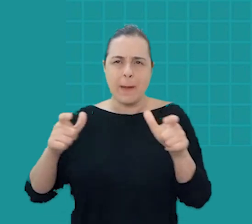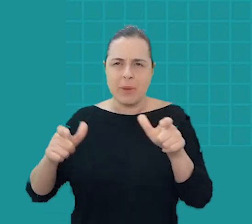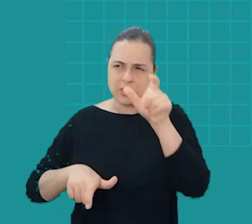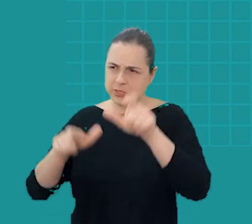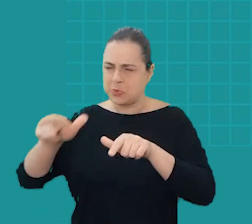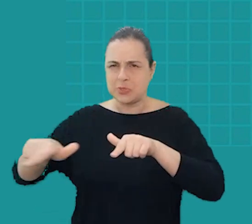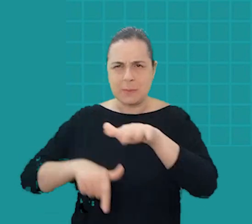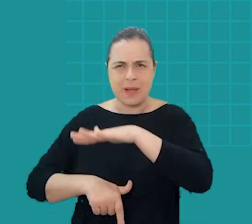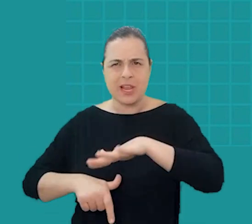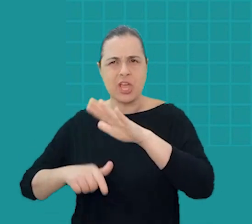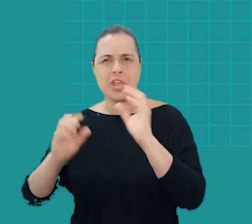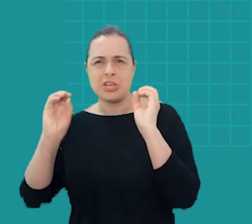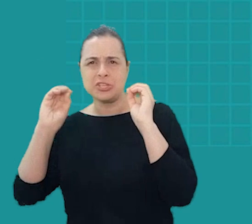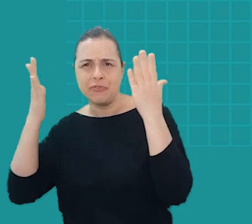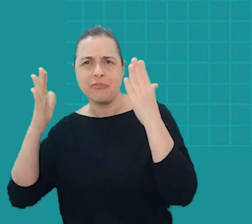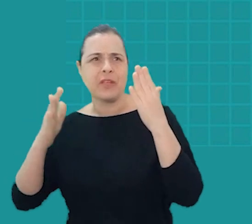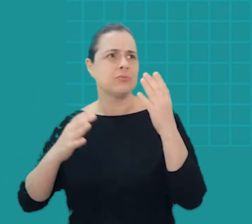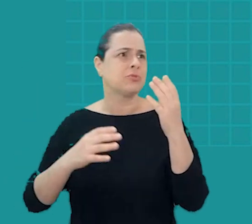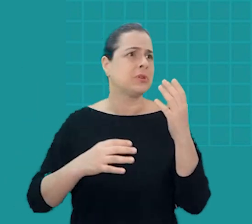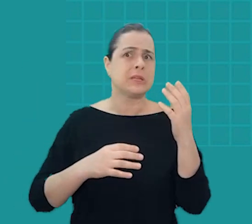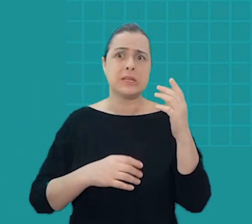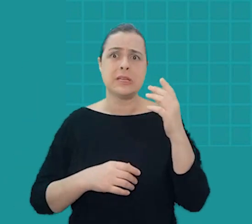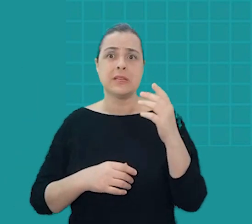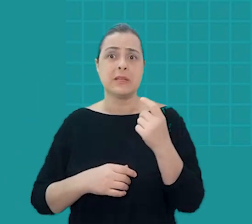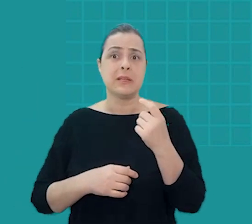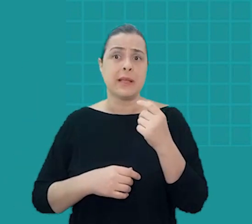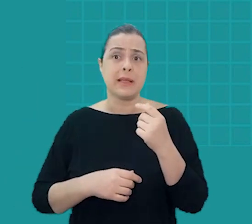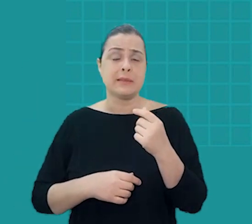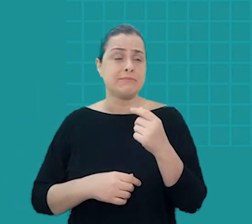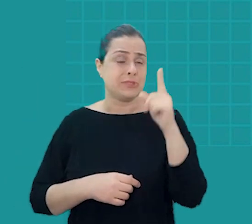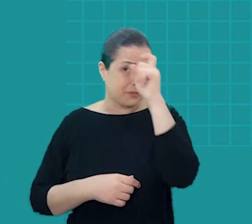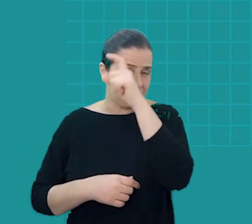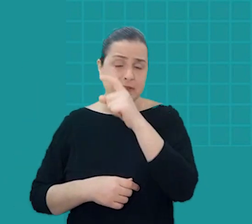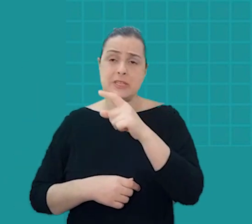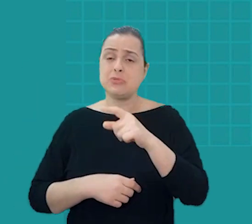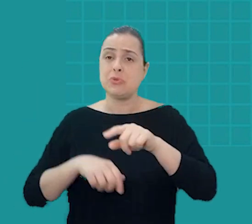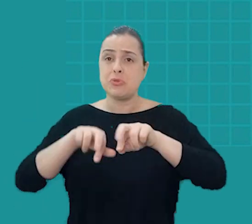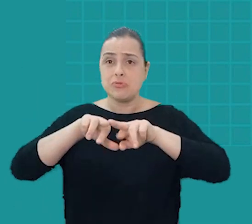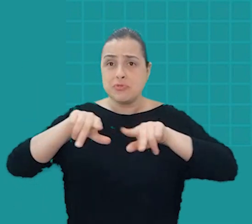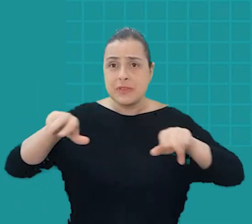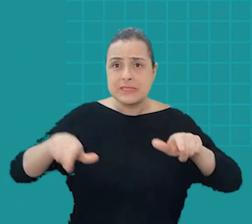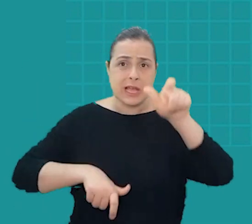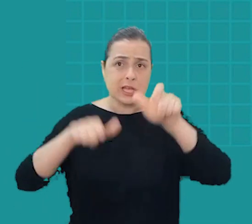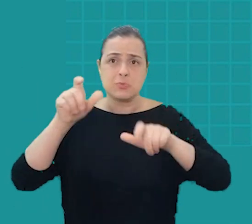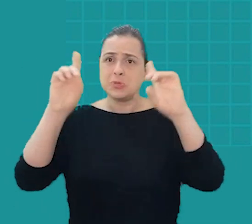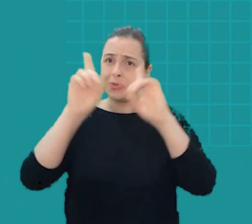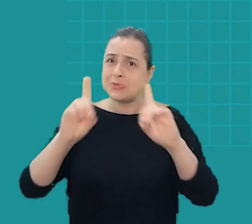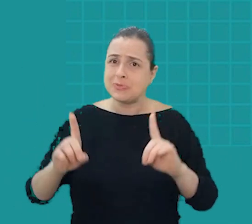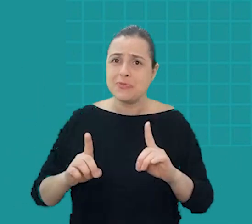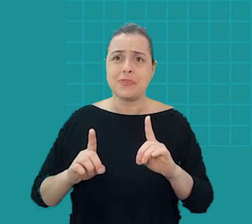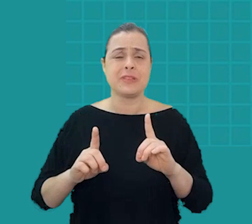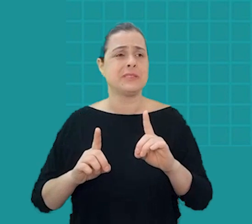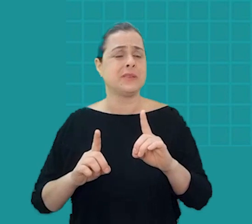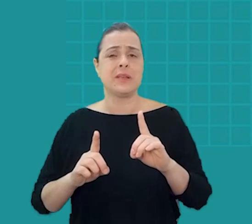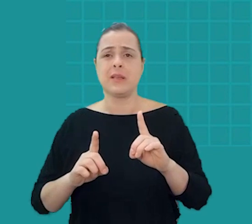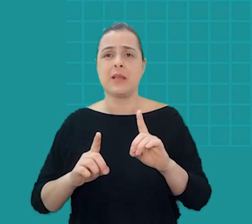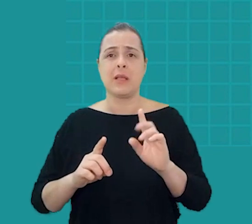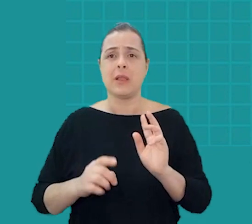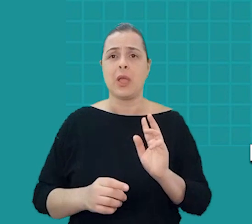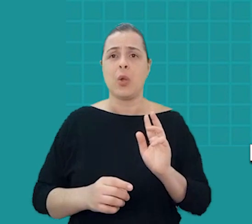cota. Nem sabia na época o que era isso. Eu falava, puta, eu até uma coisa curiosa, ficava muitas vezes,